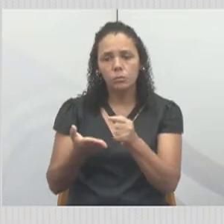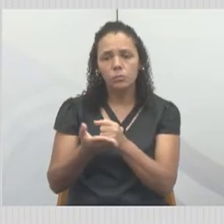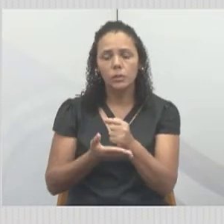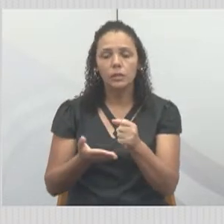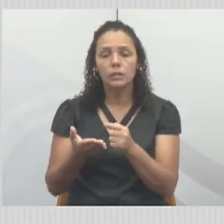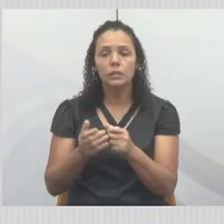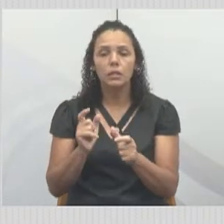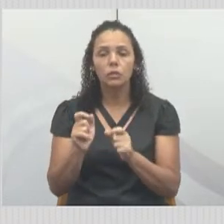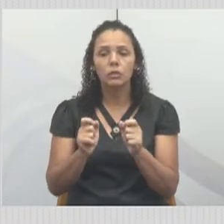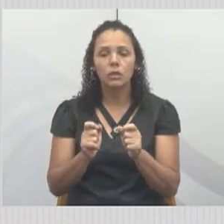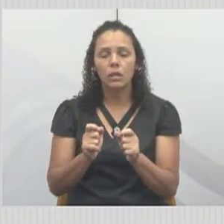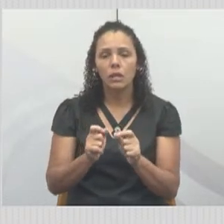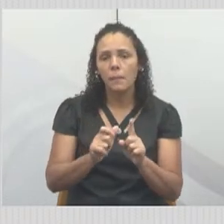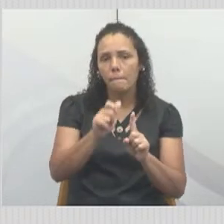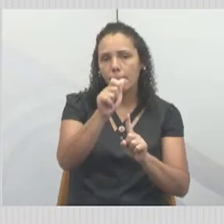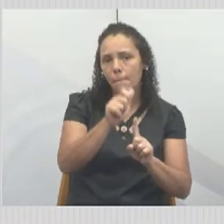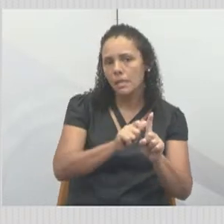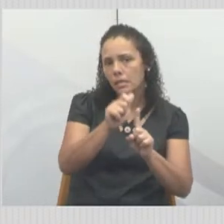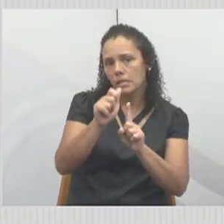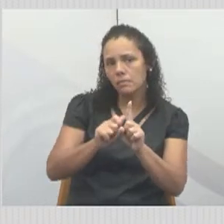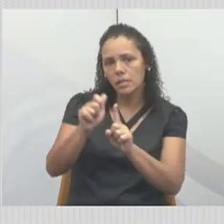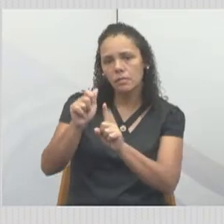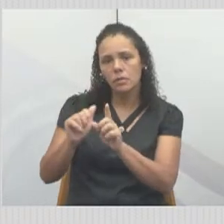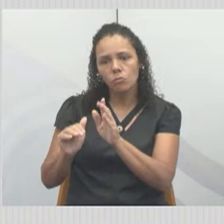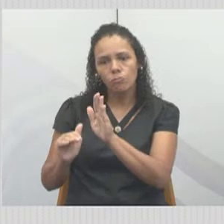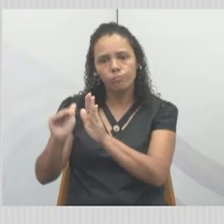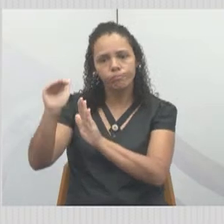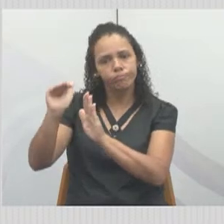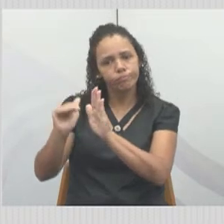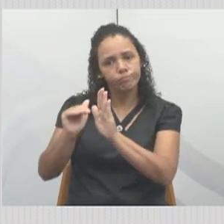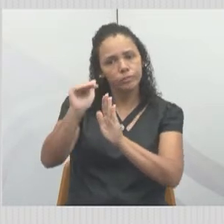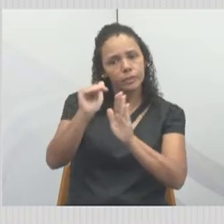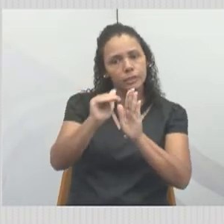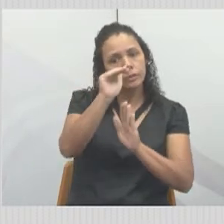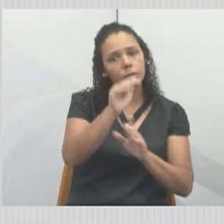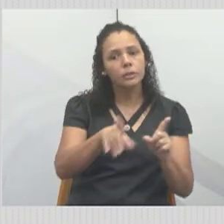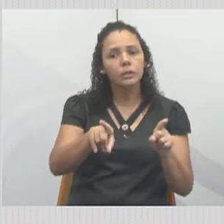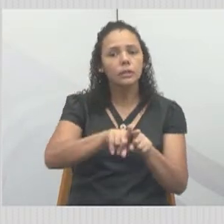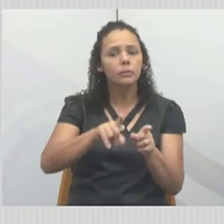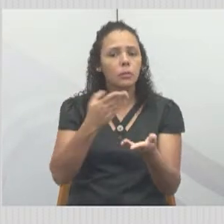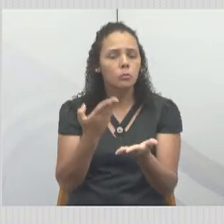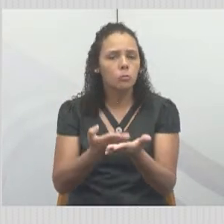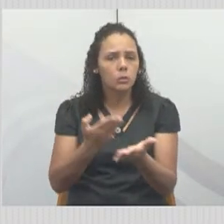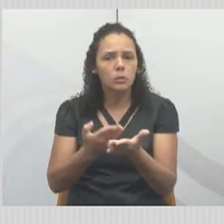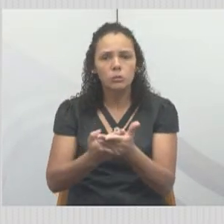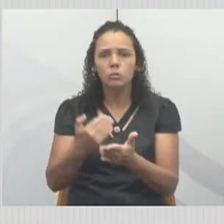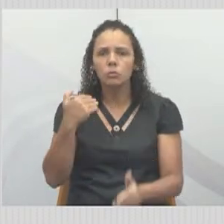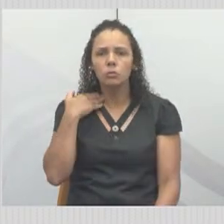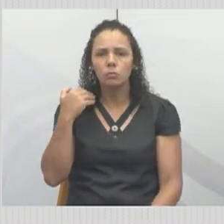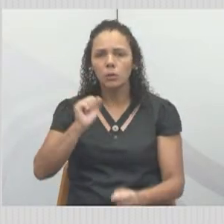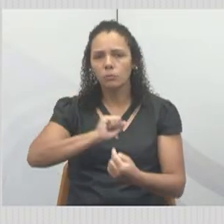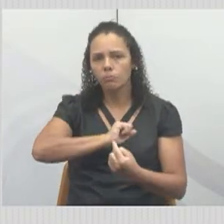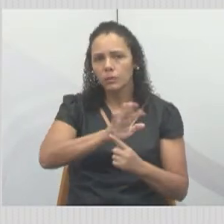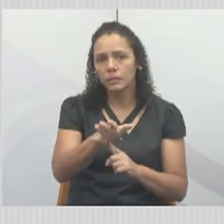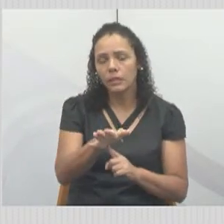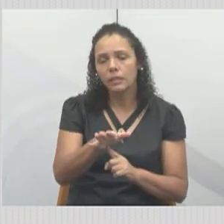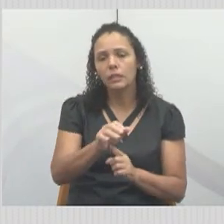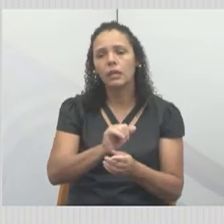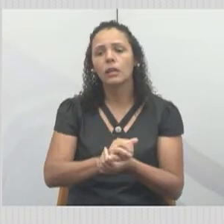vem crescendo mês a mês cada receita e também com base nos estudos do Banco Central de quanto vai crescer